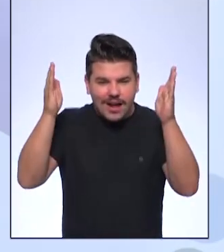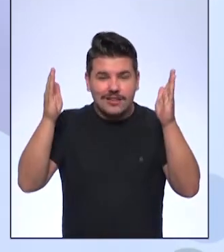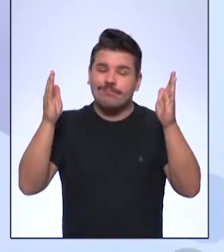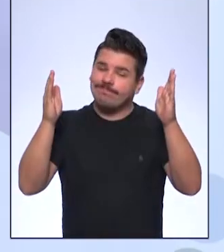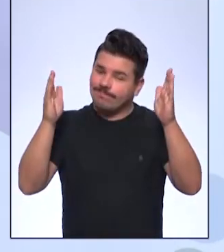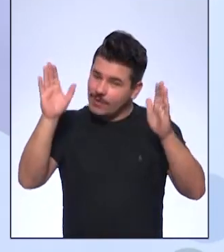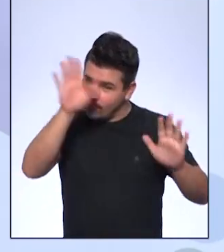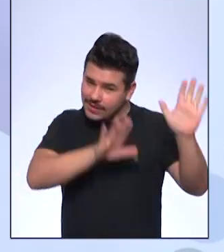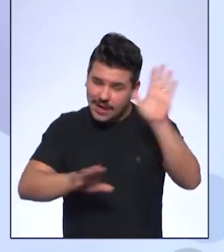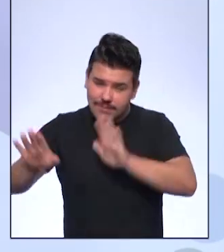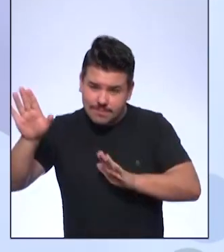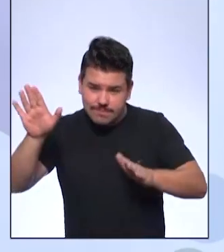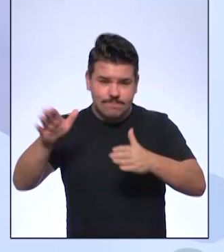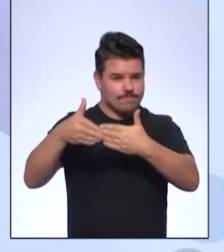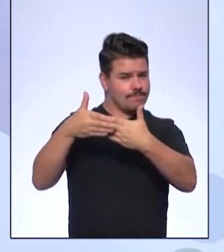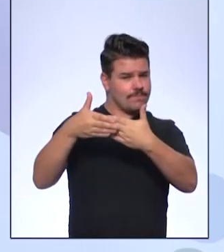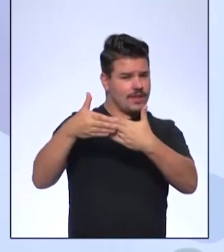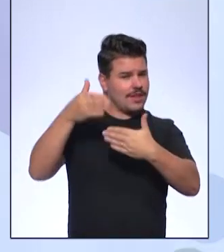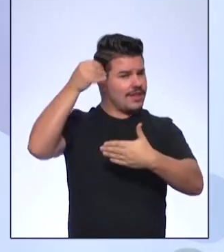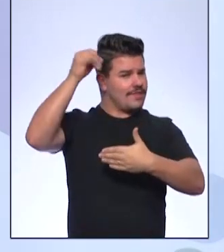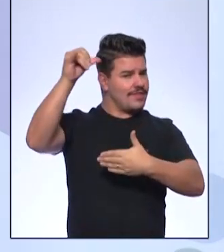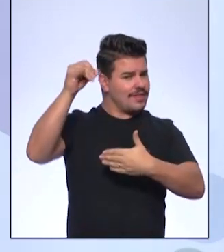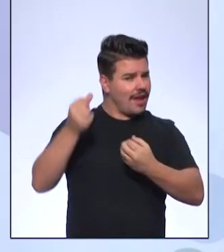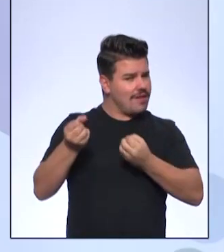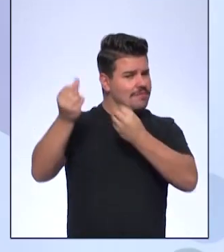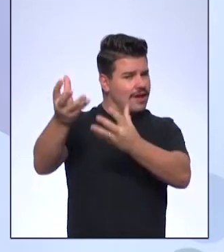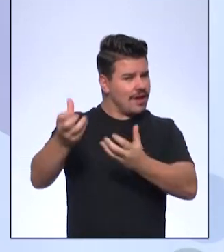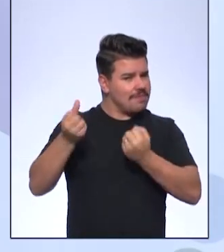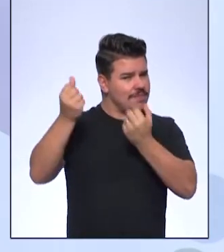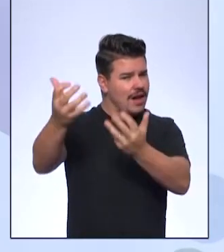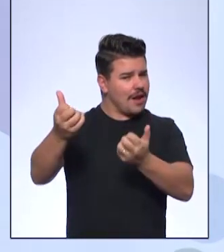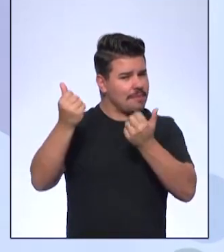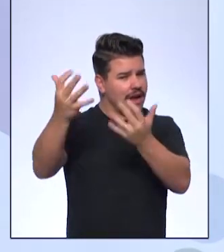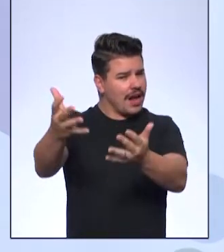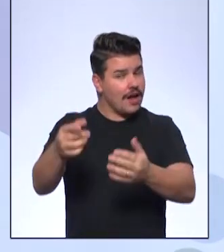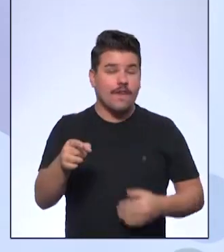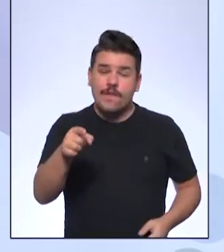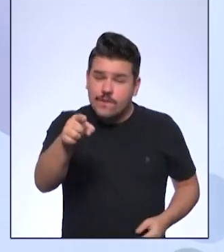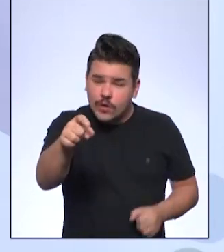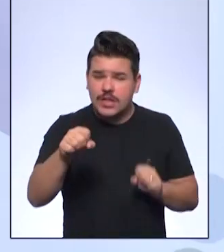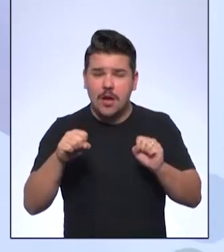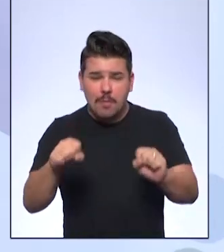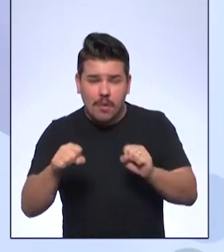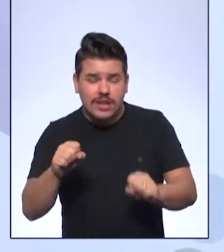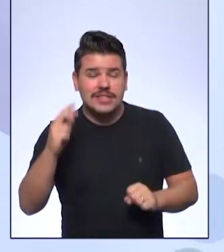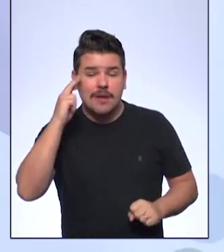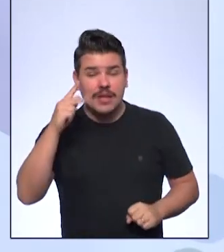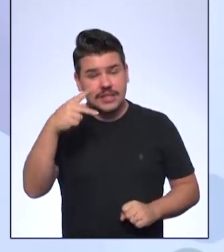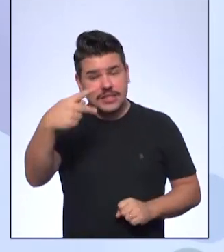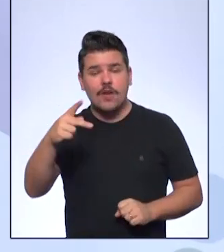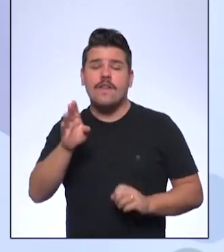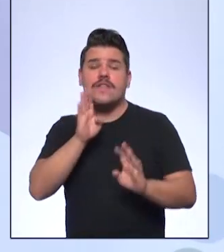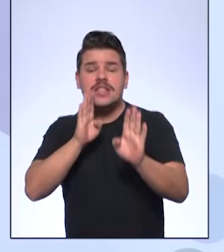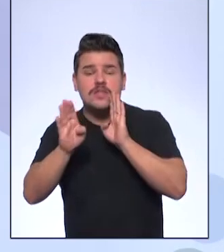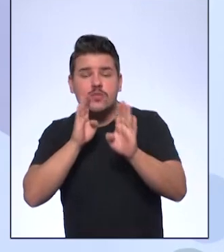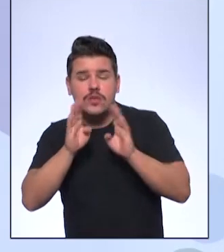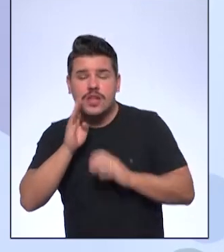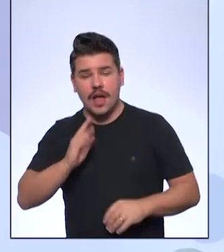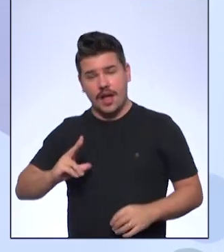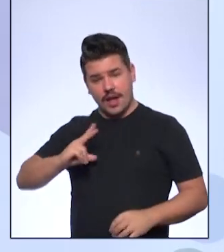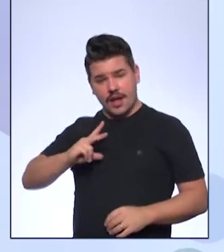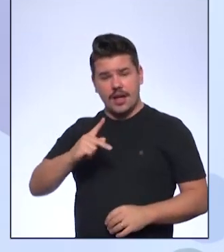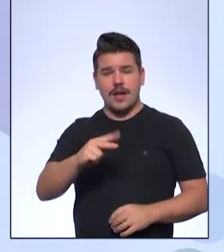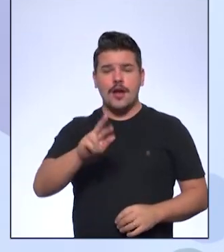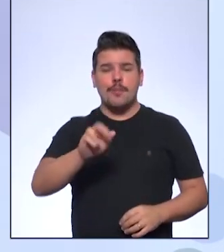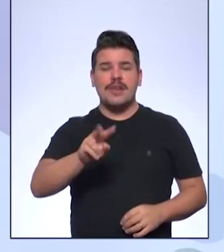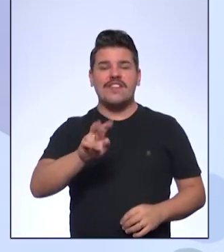como se blindar disso minimamente. Por exemplo, você verificar qual é a privacidade do seu Facebook e do seu Instagram. Então,